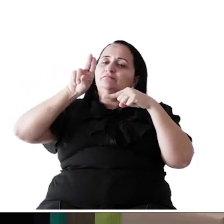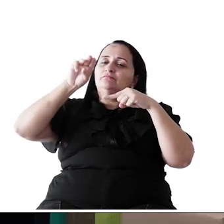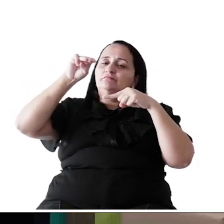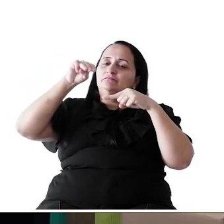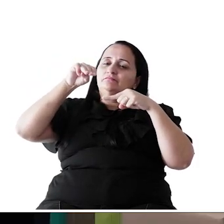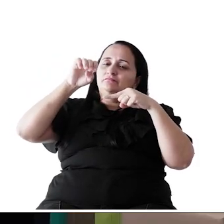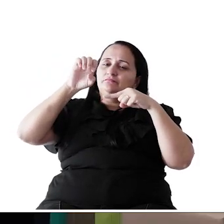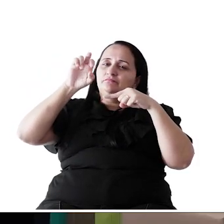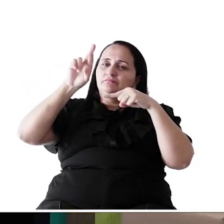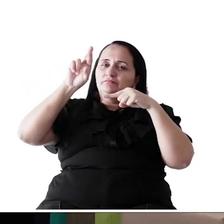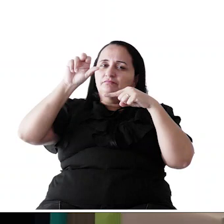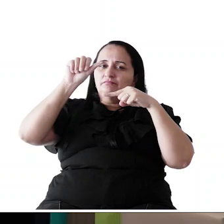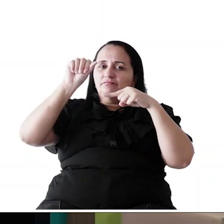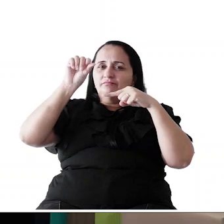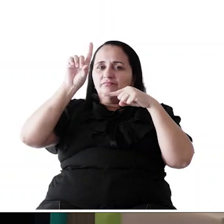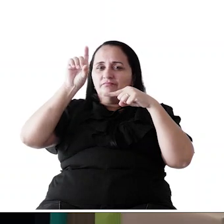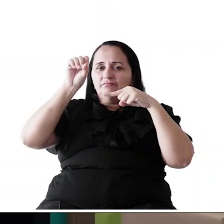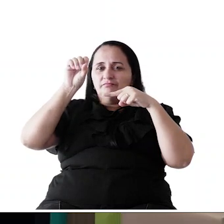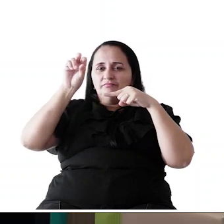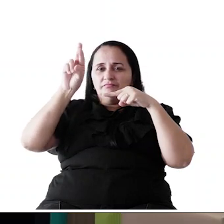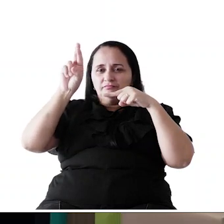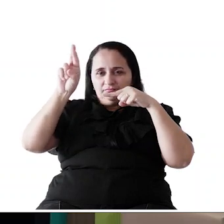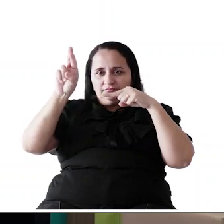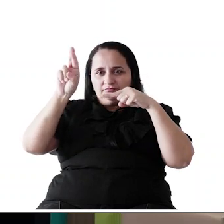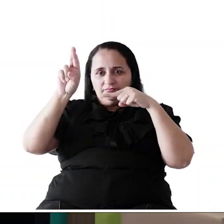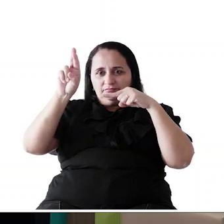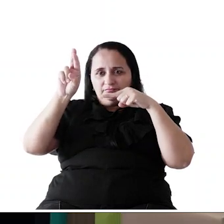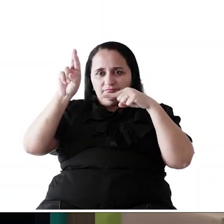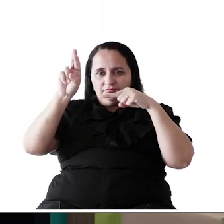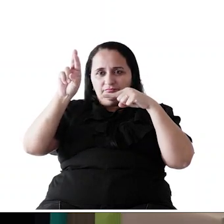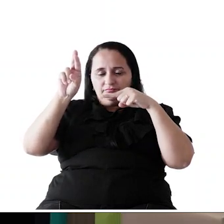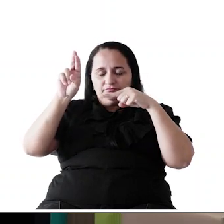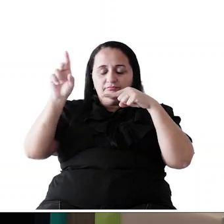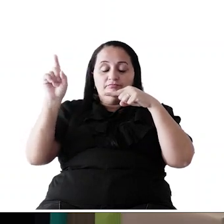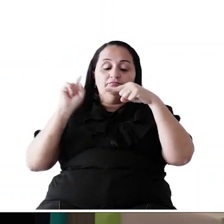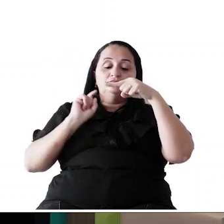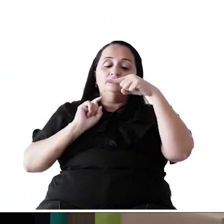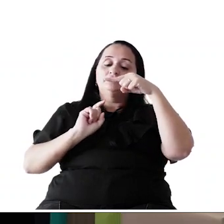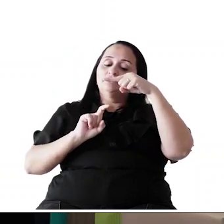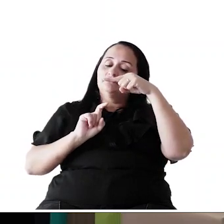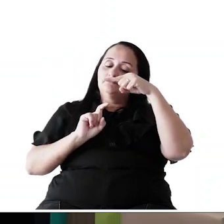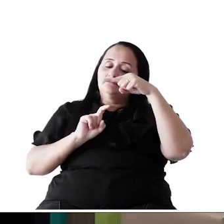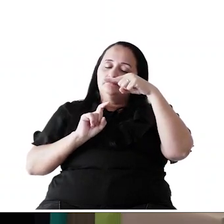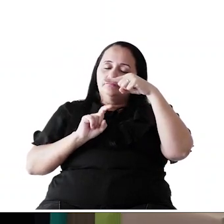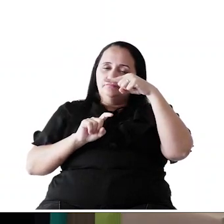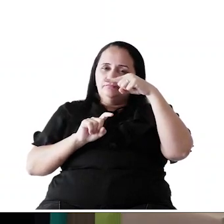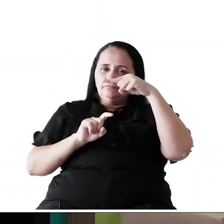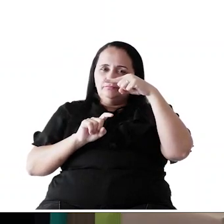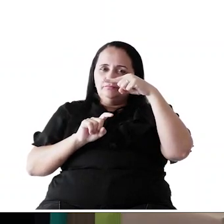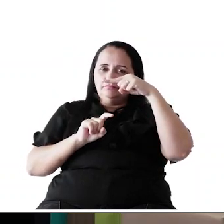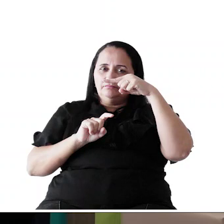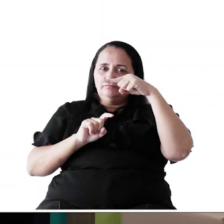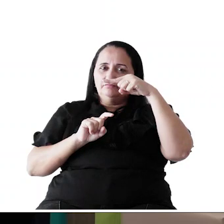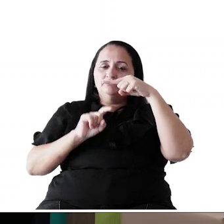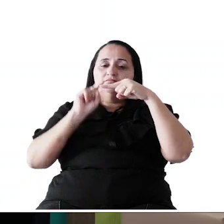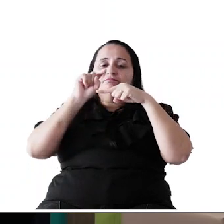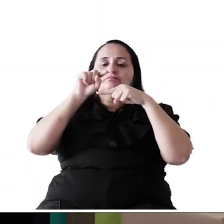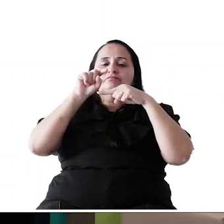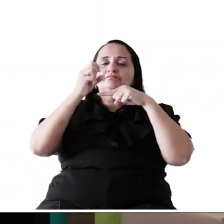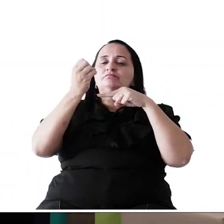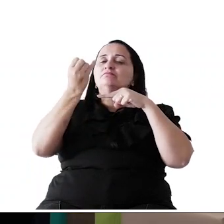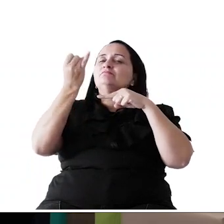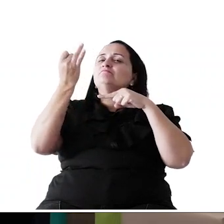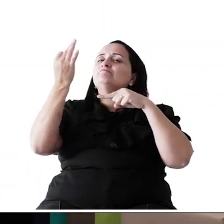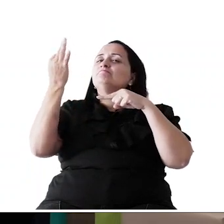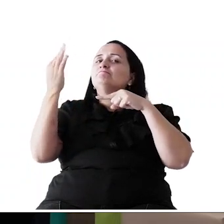A parte de cima da fração é o nosso numerador, é a quantidade de partes em que